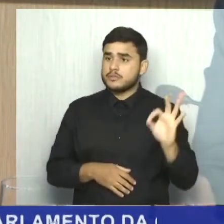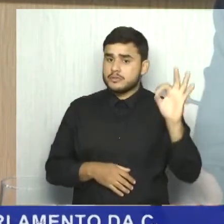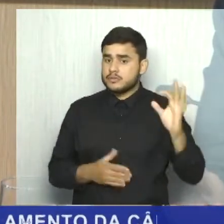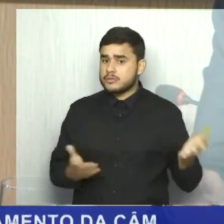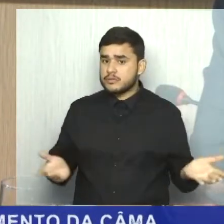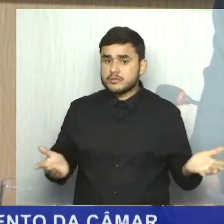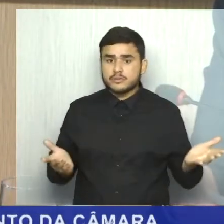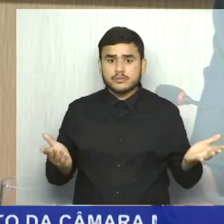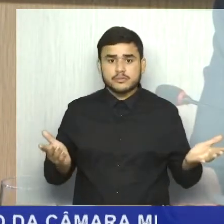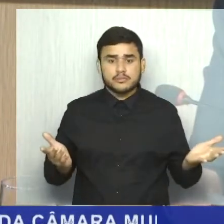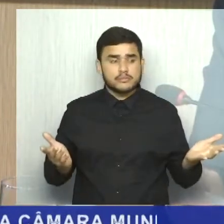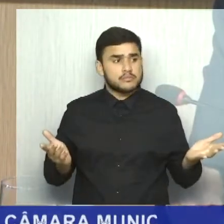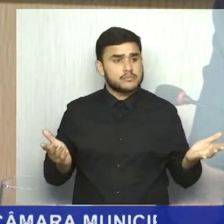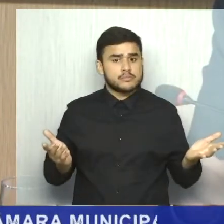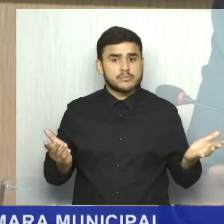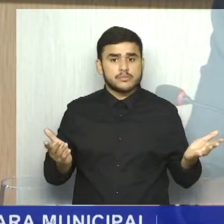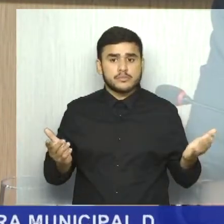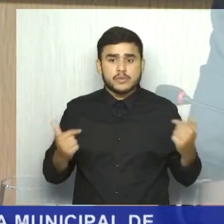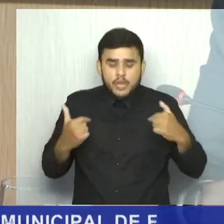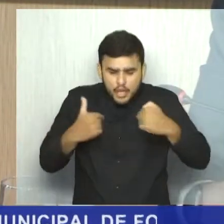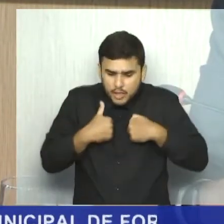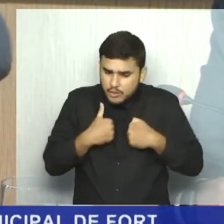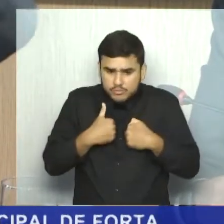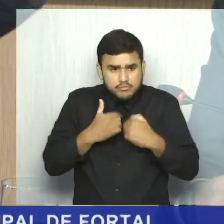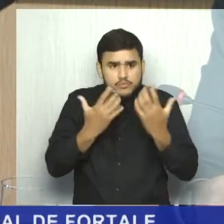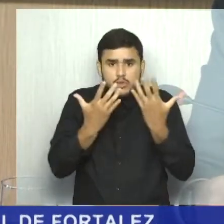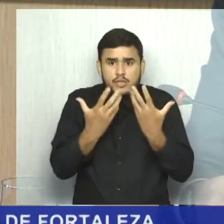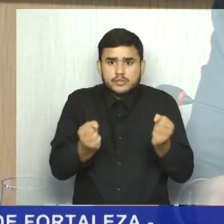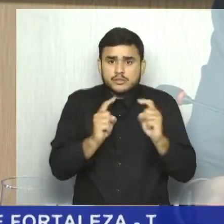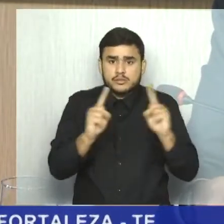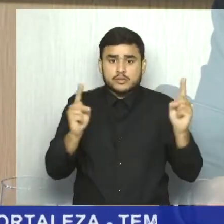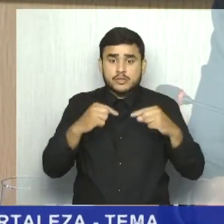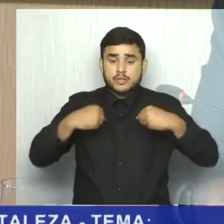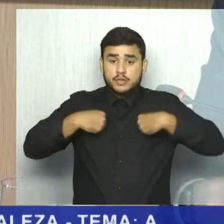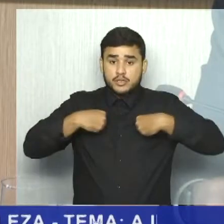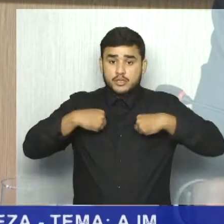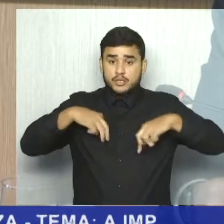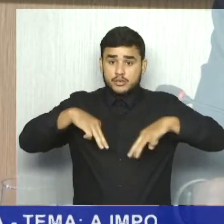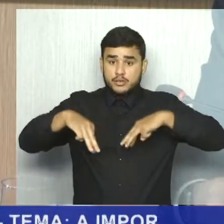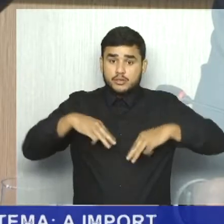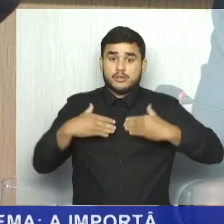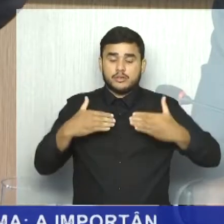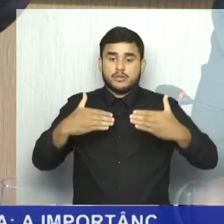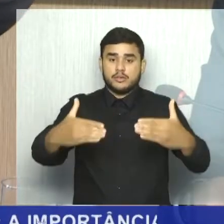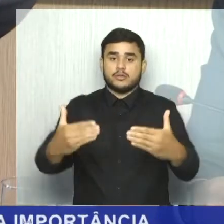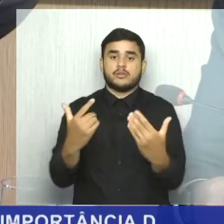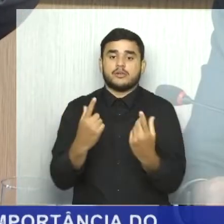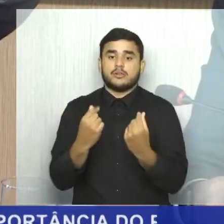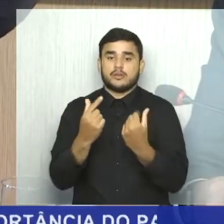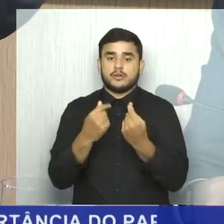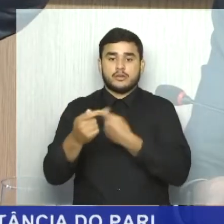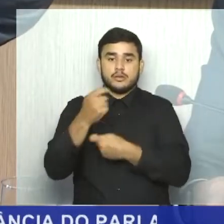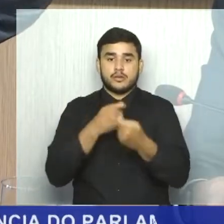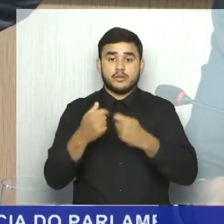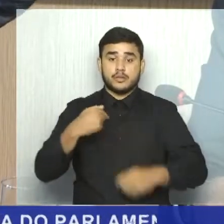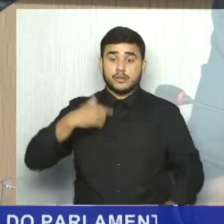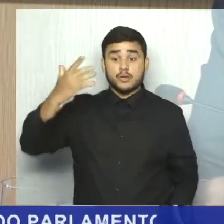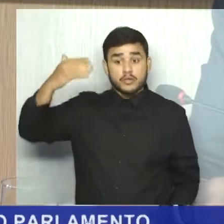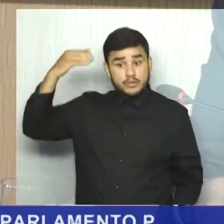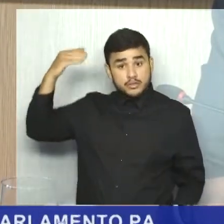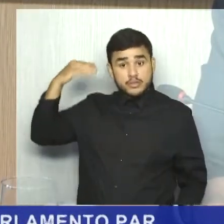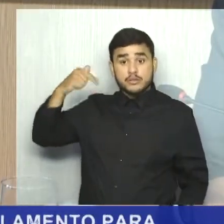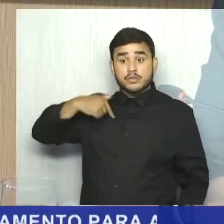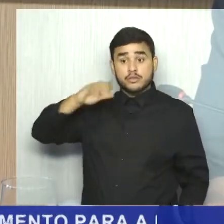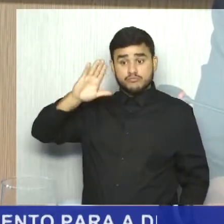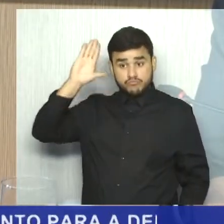Tá bem, a simpatia desse cara comigo não vai ser nenhuma, porque quando eu fui ministro da Fazenda, não é negócio de promessa, não. Quando eu fui ministro